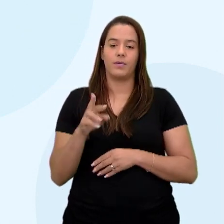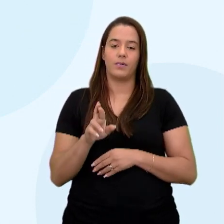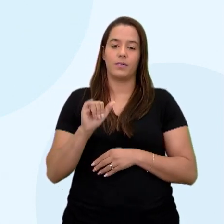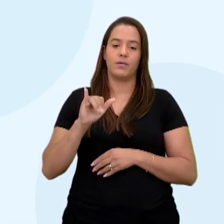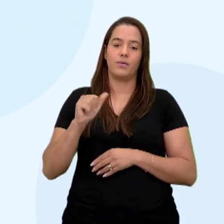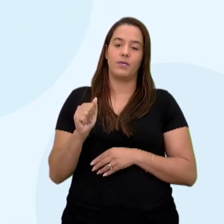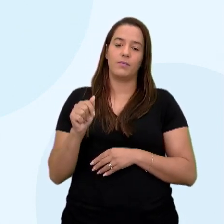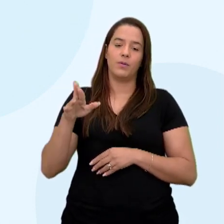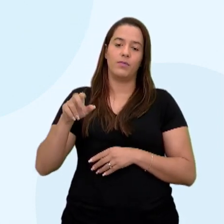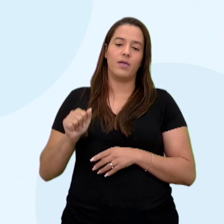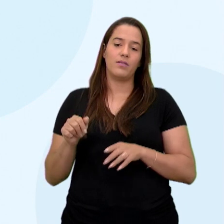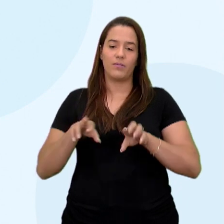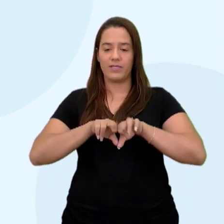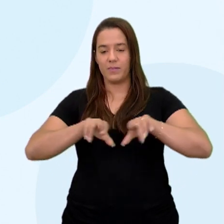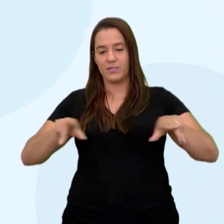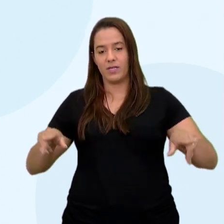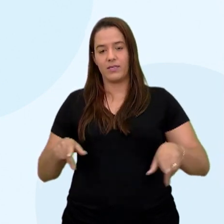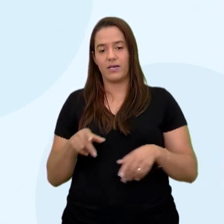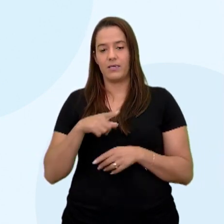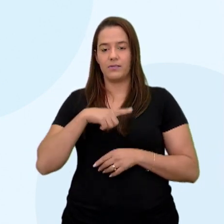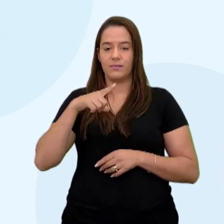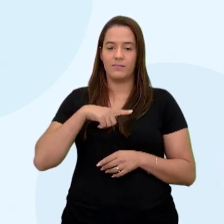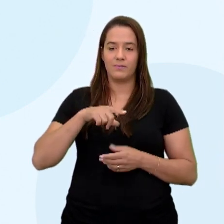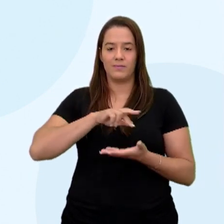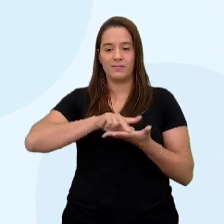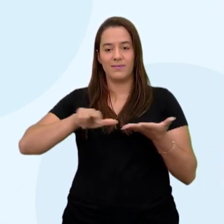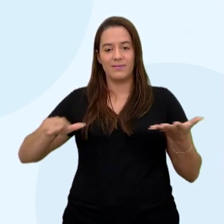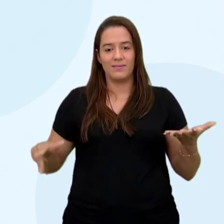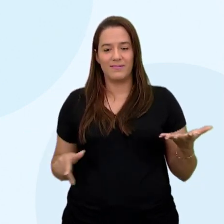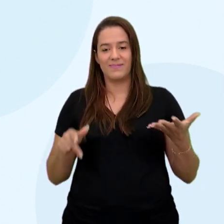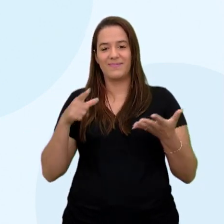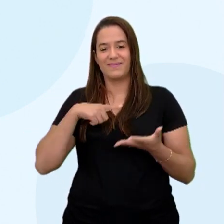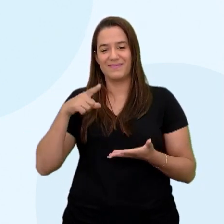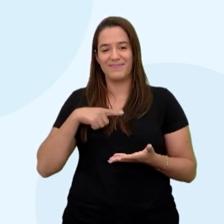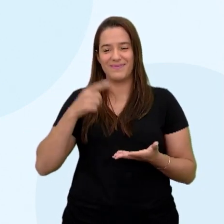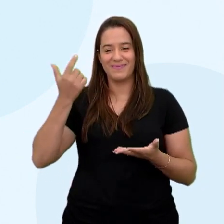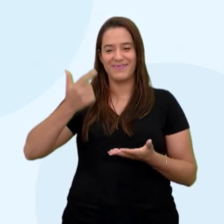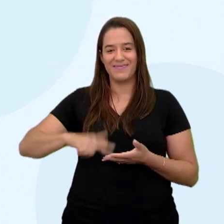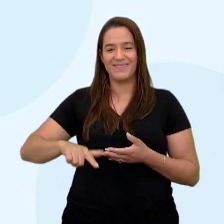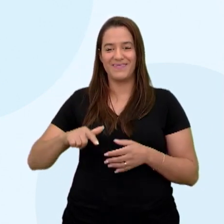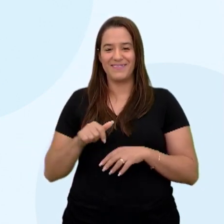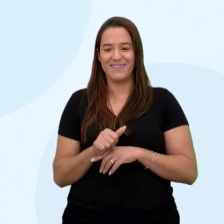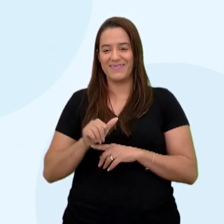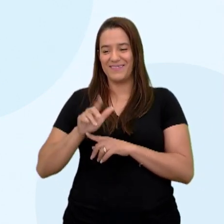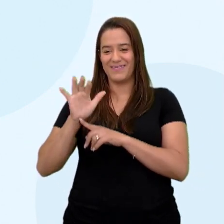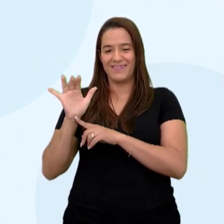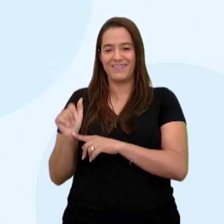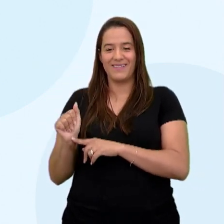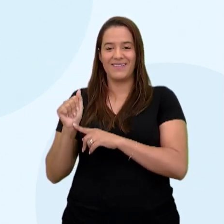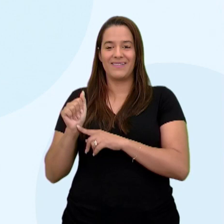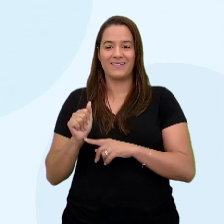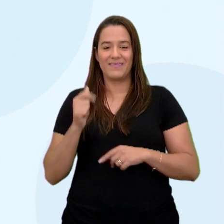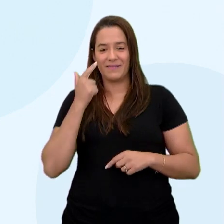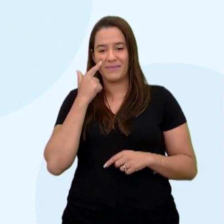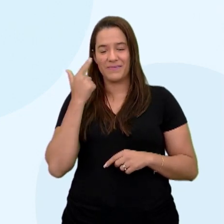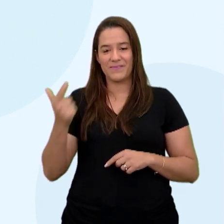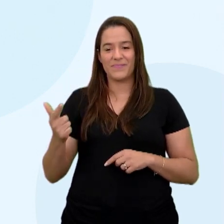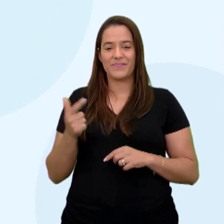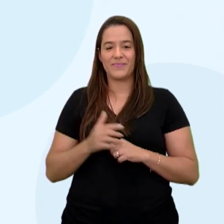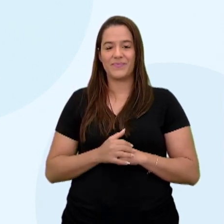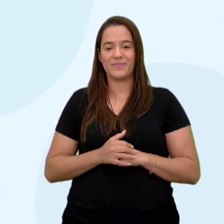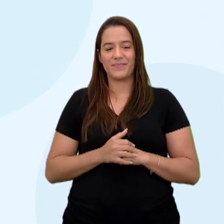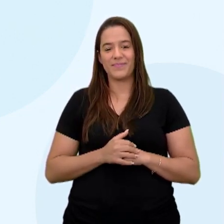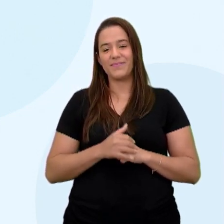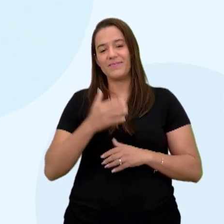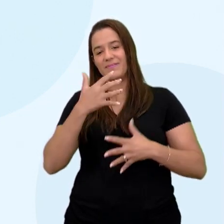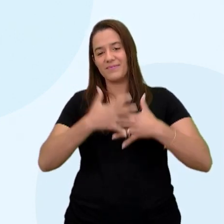aí o Neógeno e o Quaternário. E aí nós temos as divisões das épocas, que só vai aparecer nesses períodos